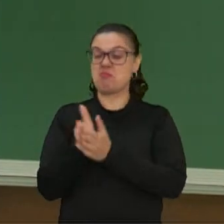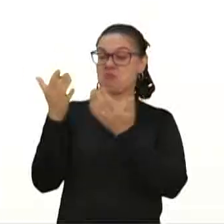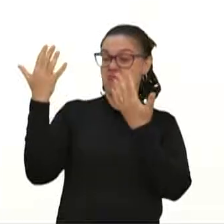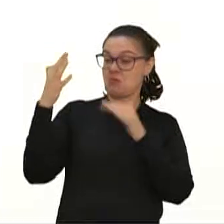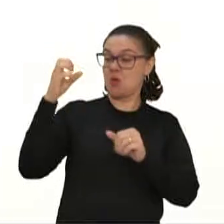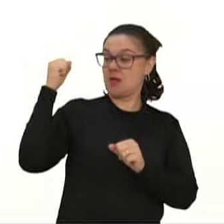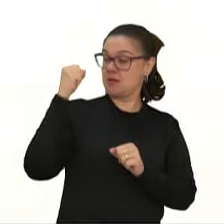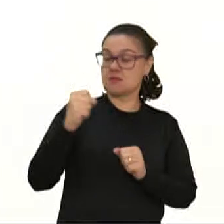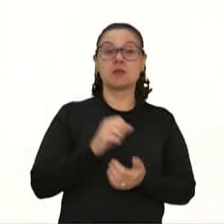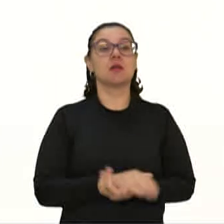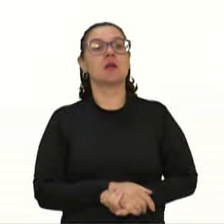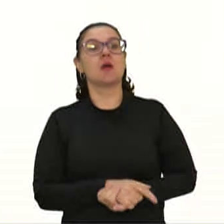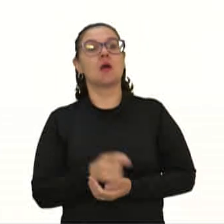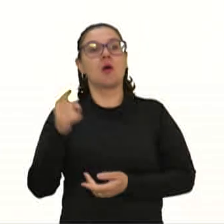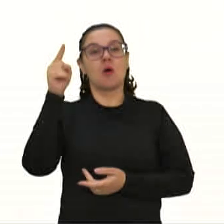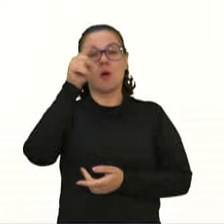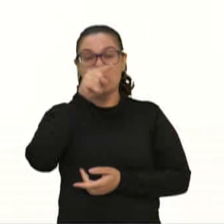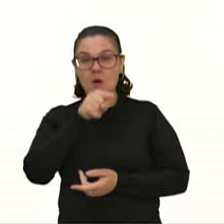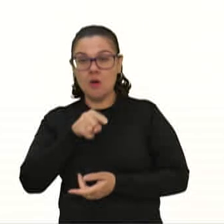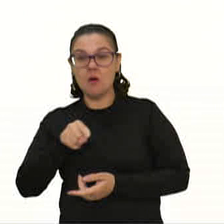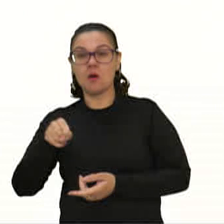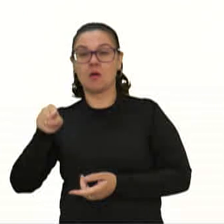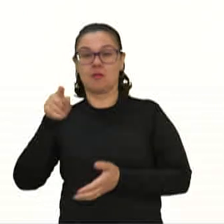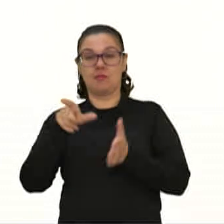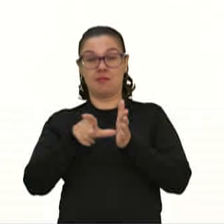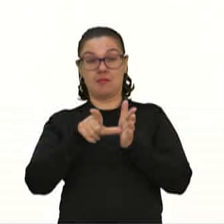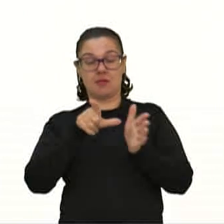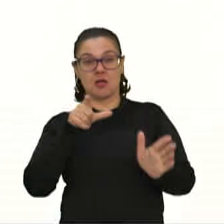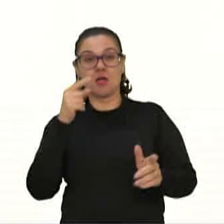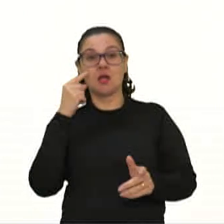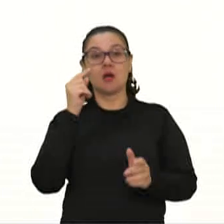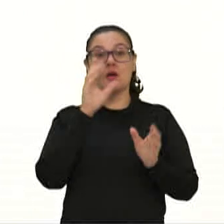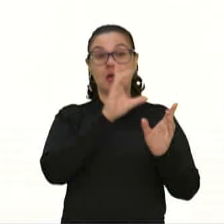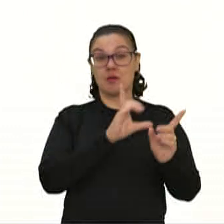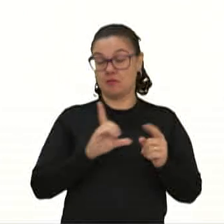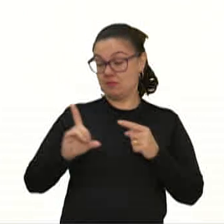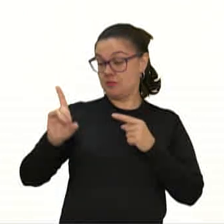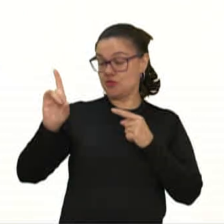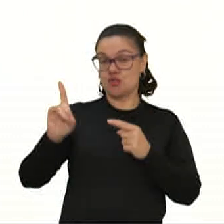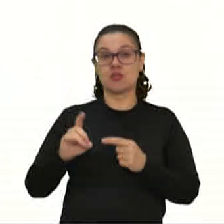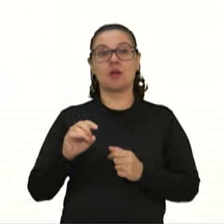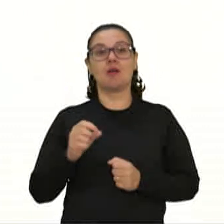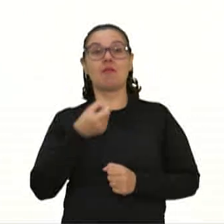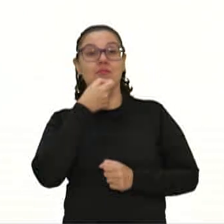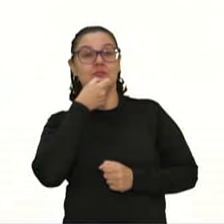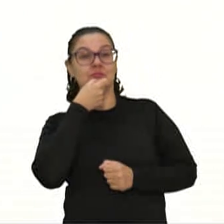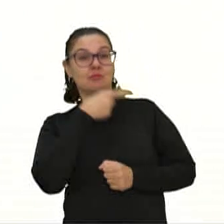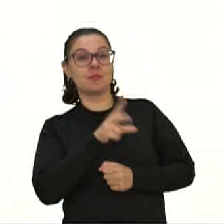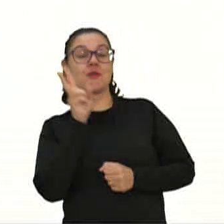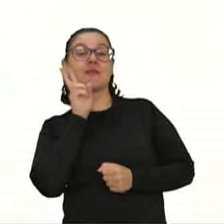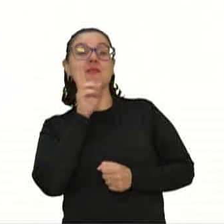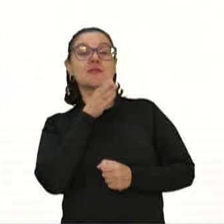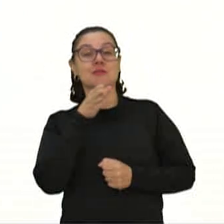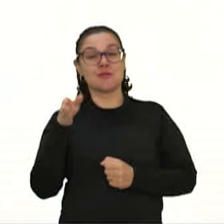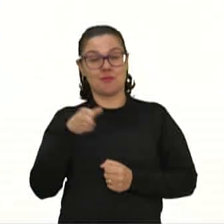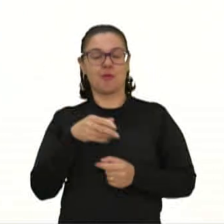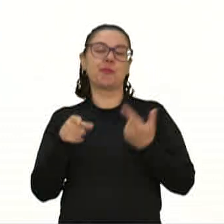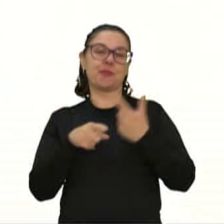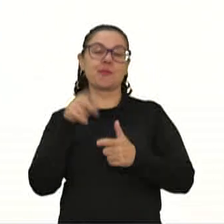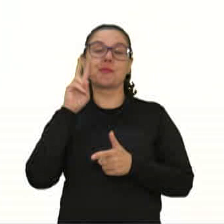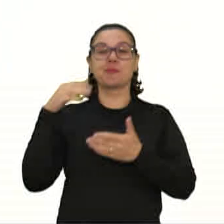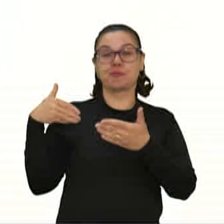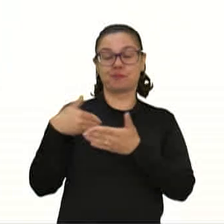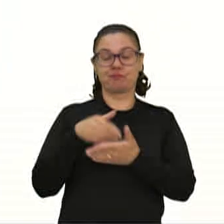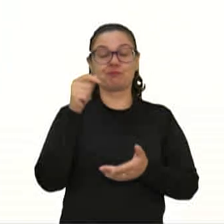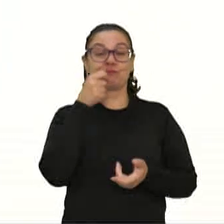assassinos. Observem antes de eu ler o texto com vocês, à direita o quadro Ironia da História, a história é cheia de ironias,